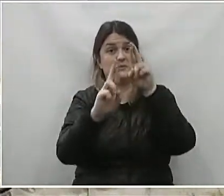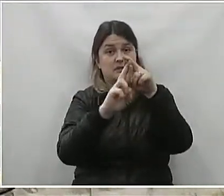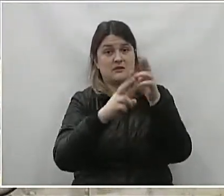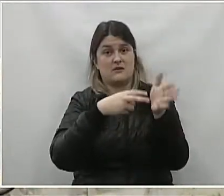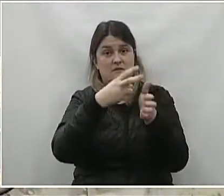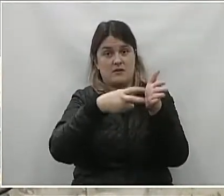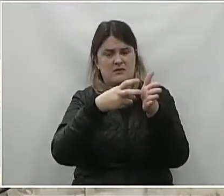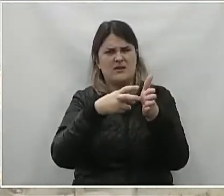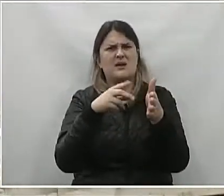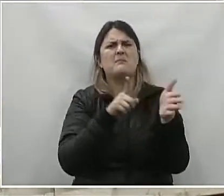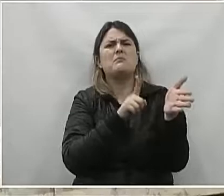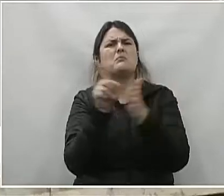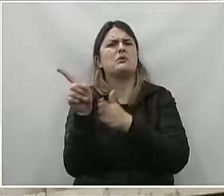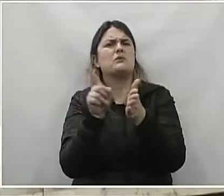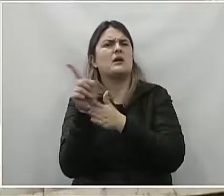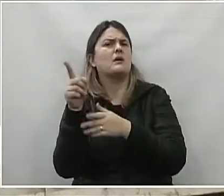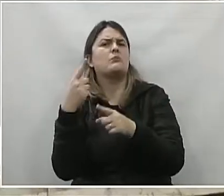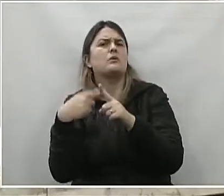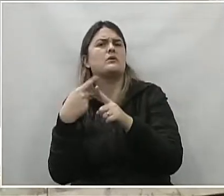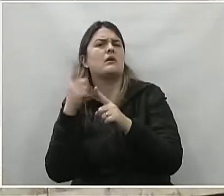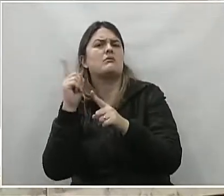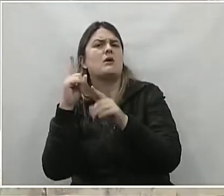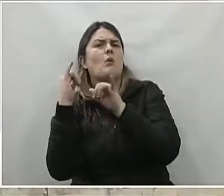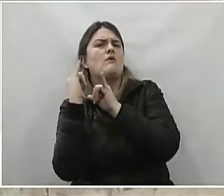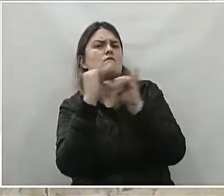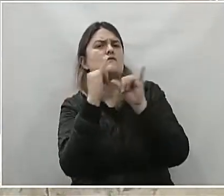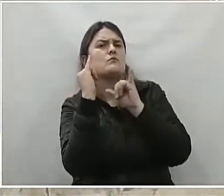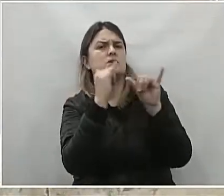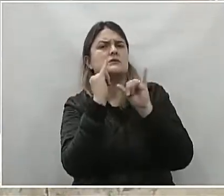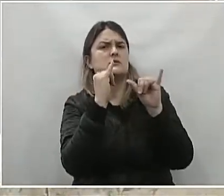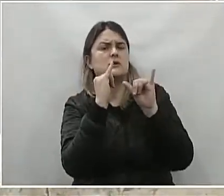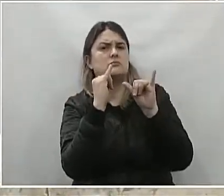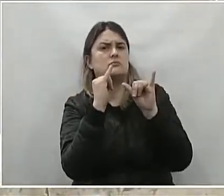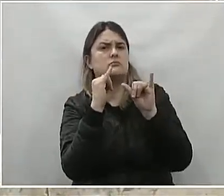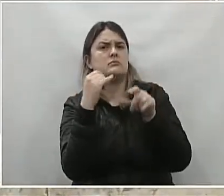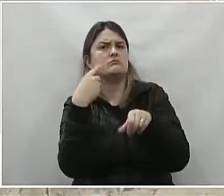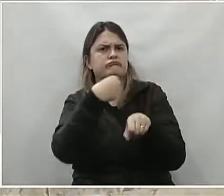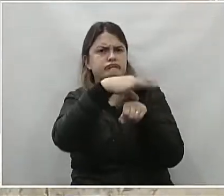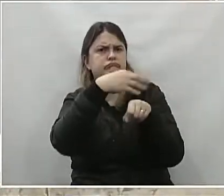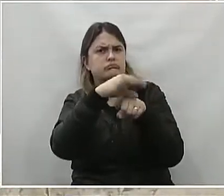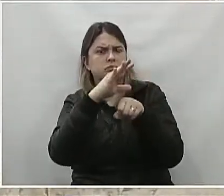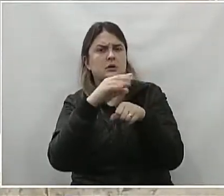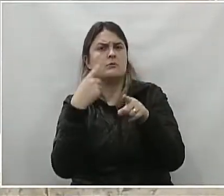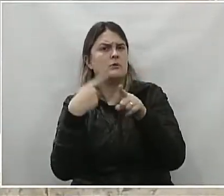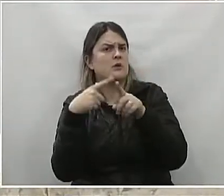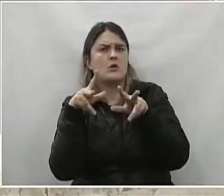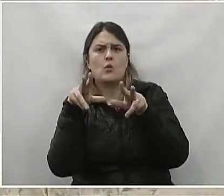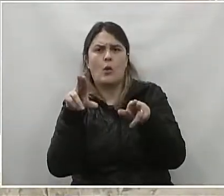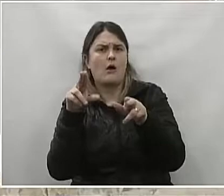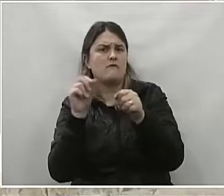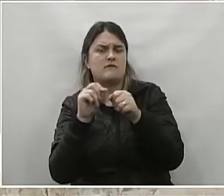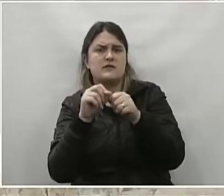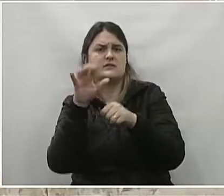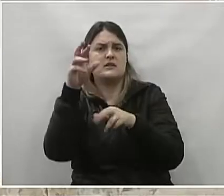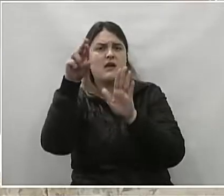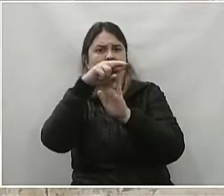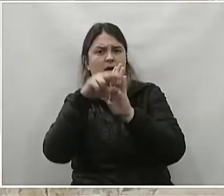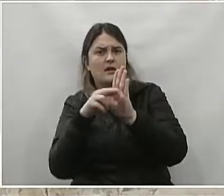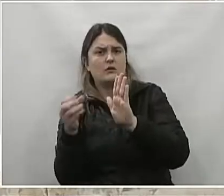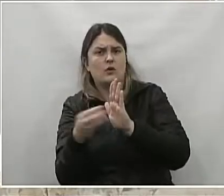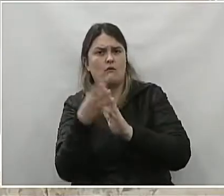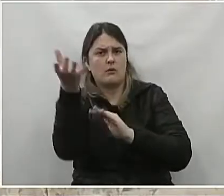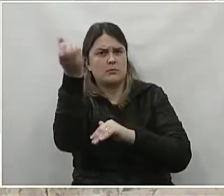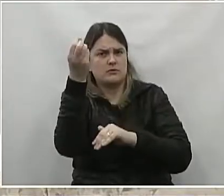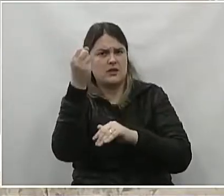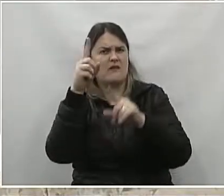ferroviários, questionem ele por que ele não repassou todas essas informações, porque a gente passou a mesma coisa com a reforma da Previdência aqui, que